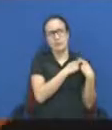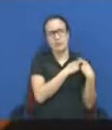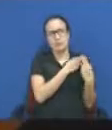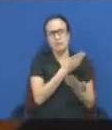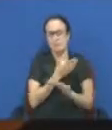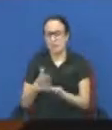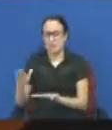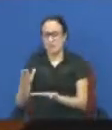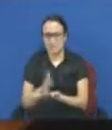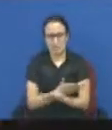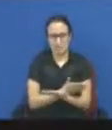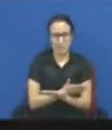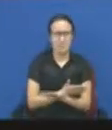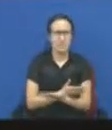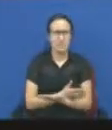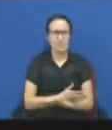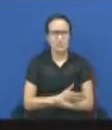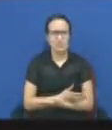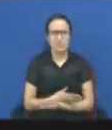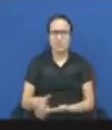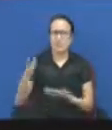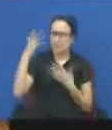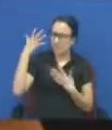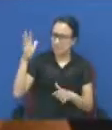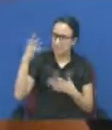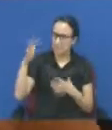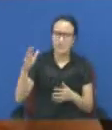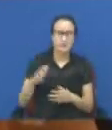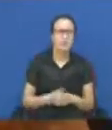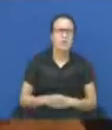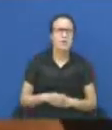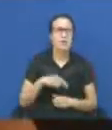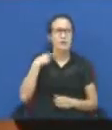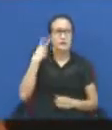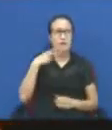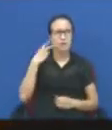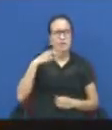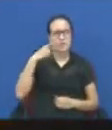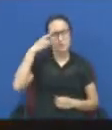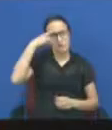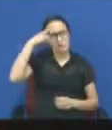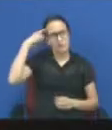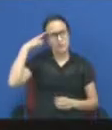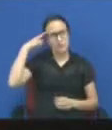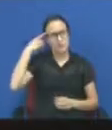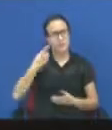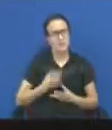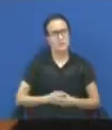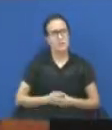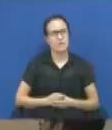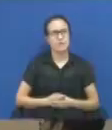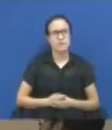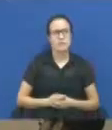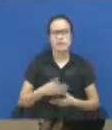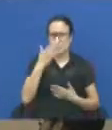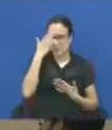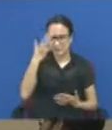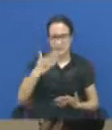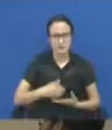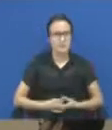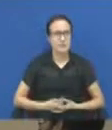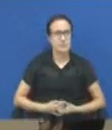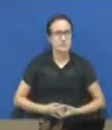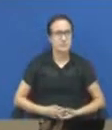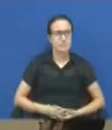classes. Essa é a minha opinião. Parabéns, parabéns, vereador, parabéns, Newton. Muito obrigada. Mais